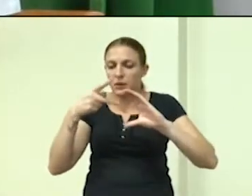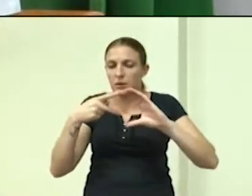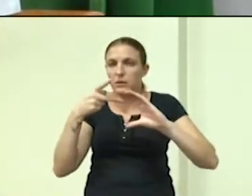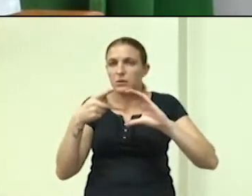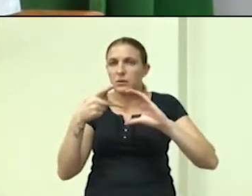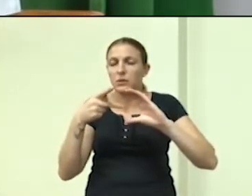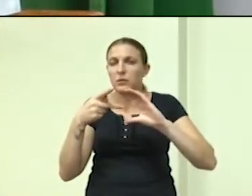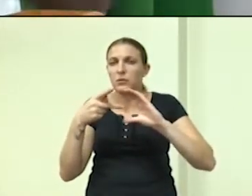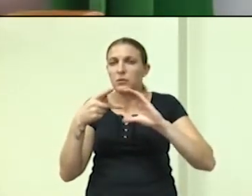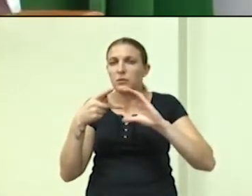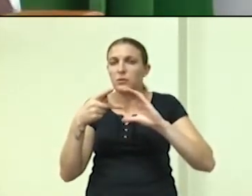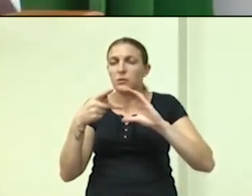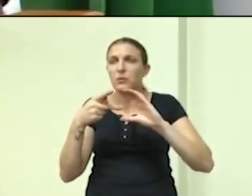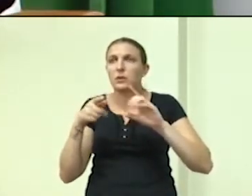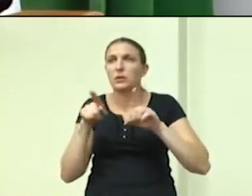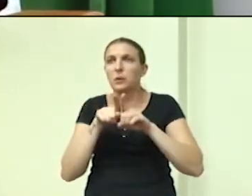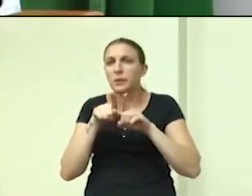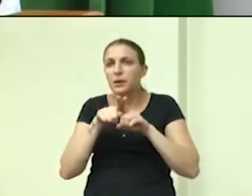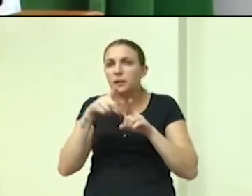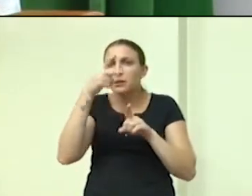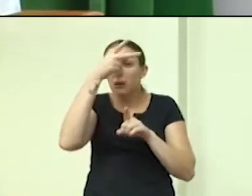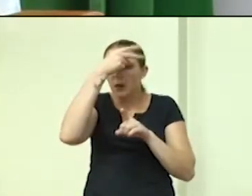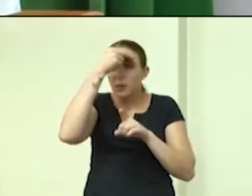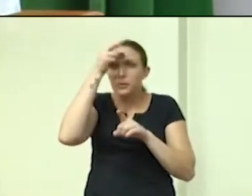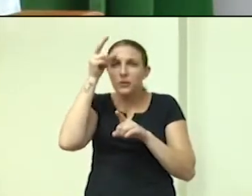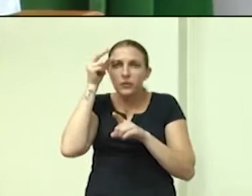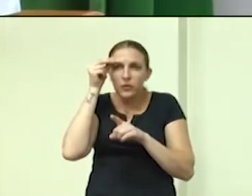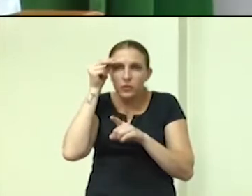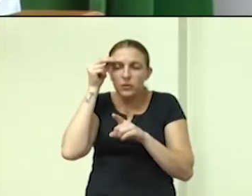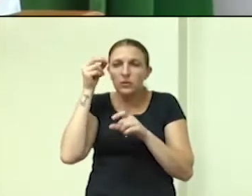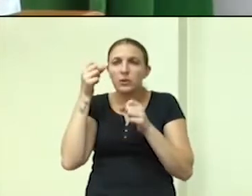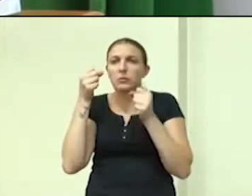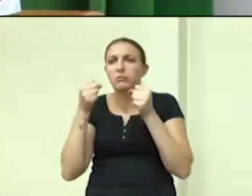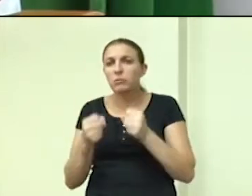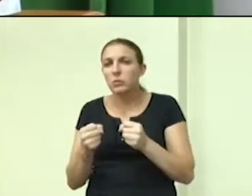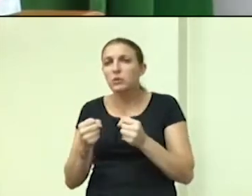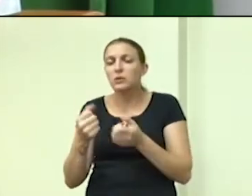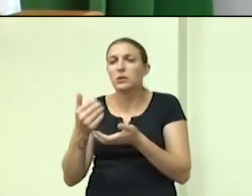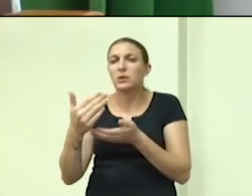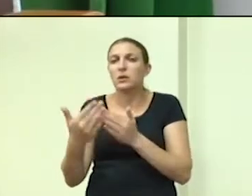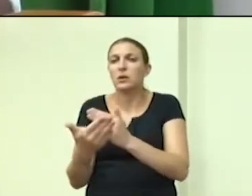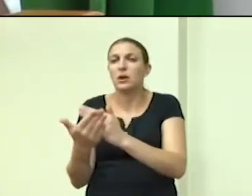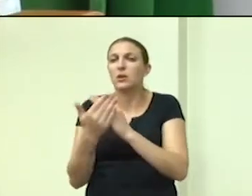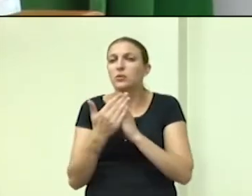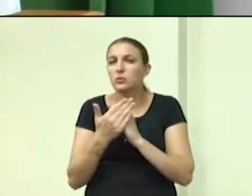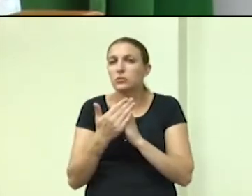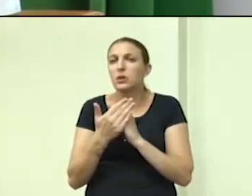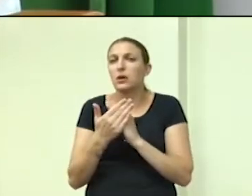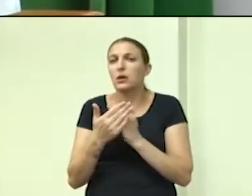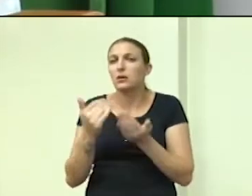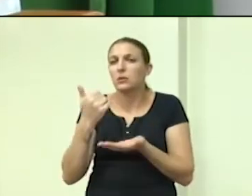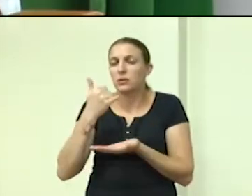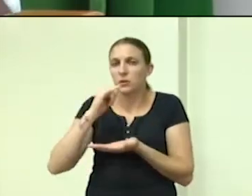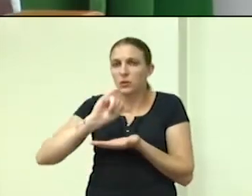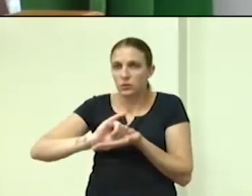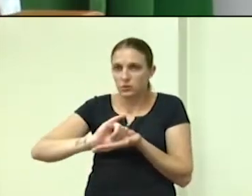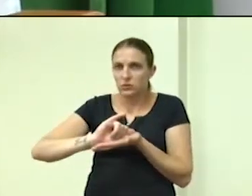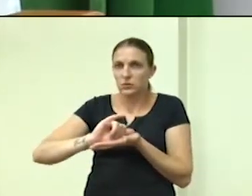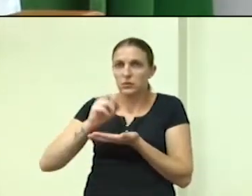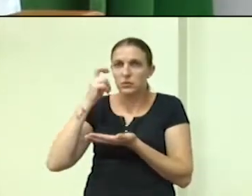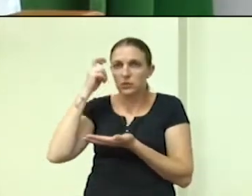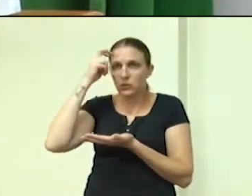o financeiro lá da Prefeitura teria esse poder de estar ajudando o Centro Cultural, se assim fosse o entendimento de